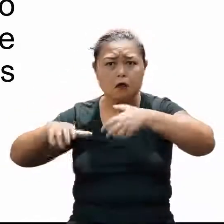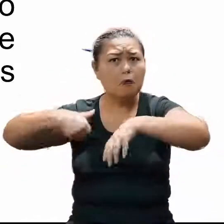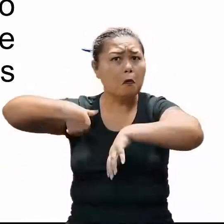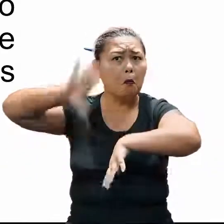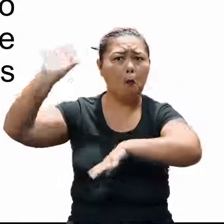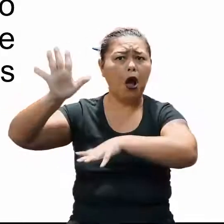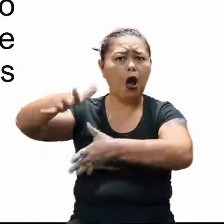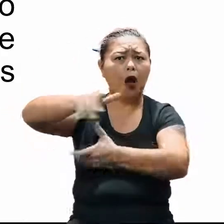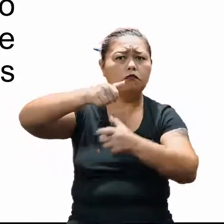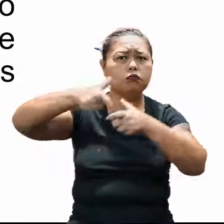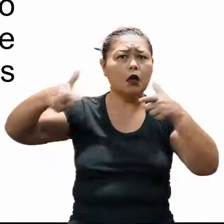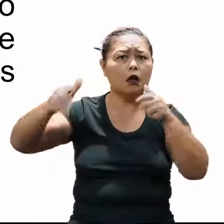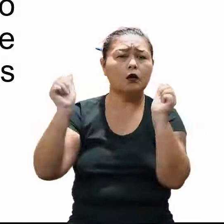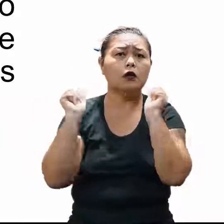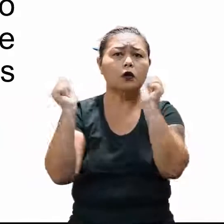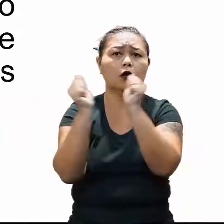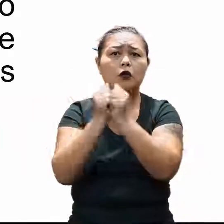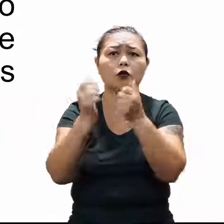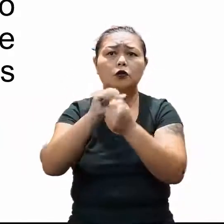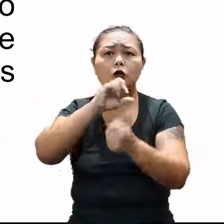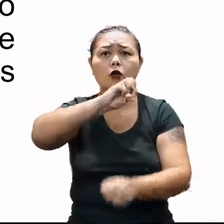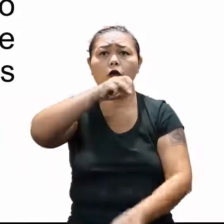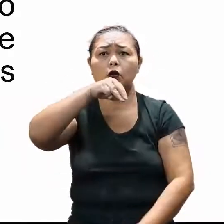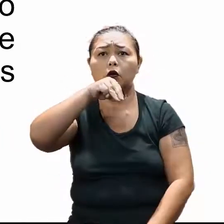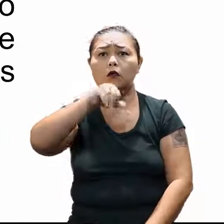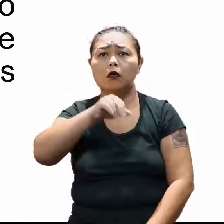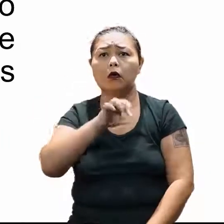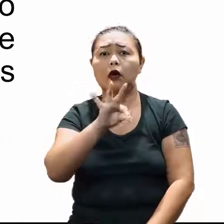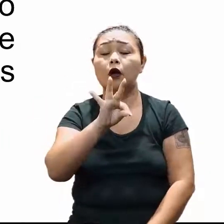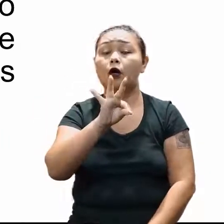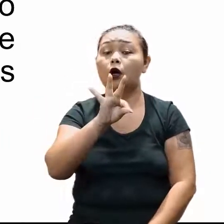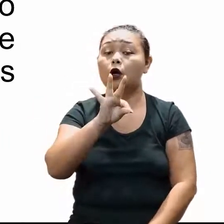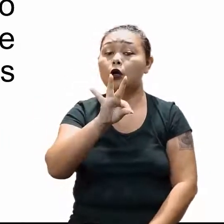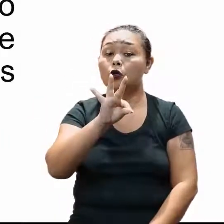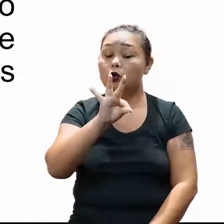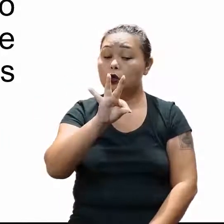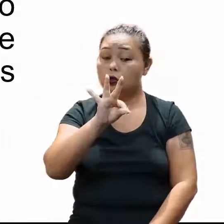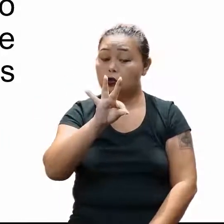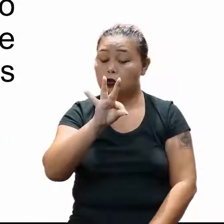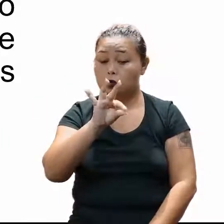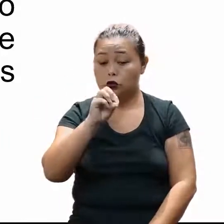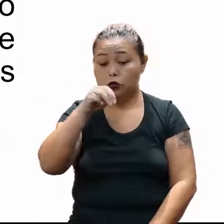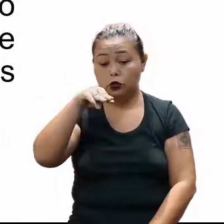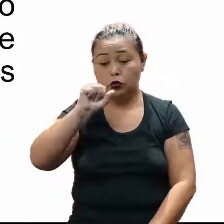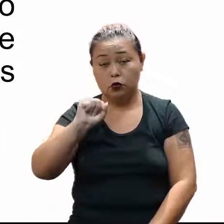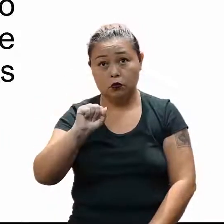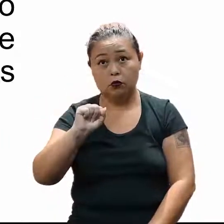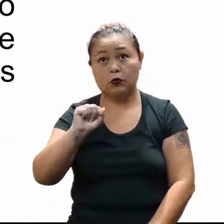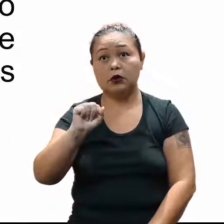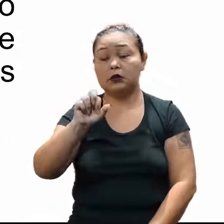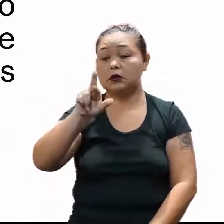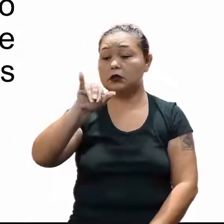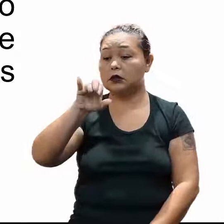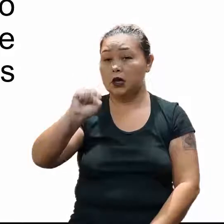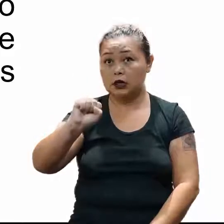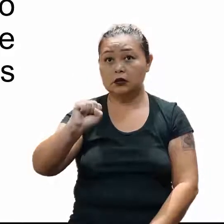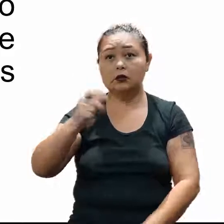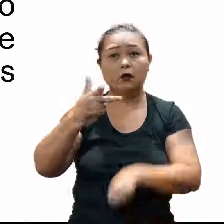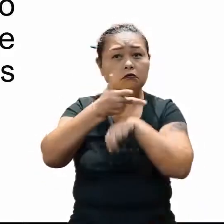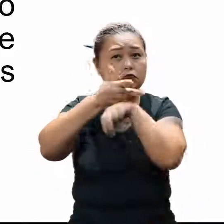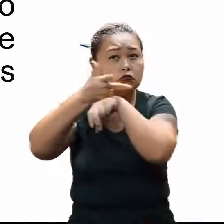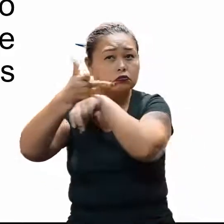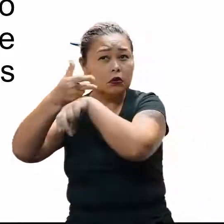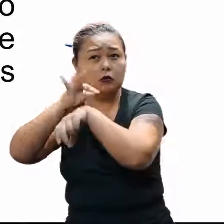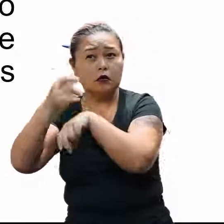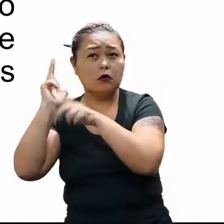fotográficos, junto com o Major Thomas Reis, depois, que vai filmar toda essa aventura de Rondon.